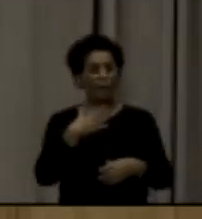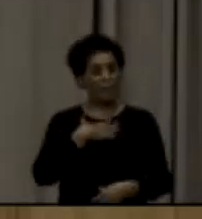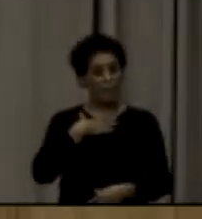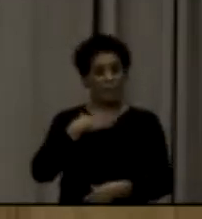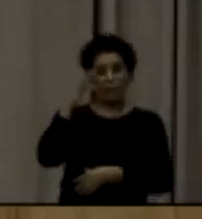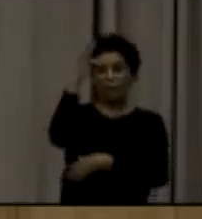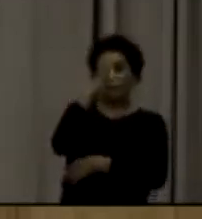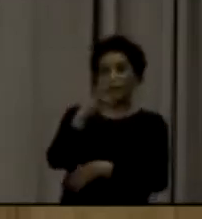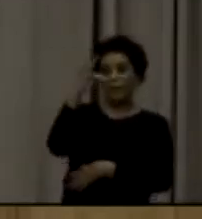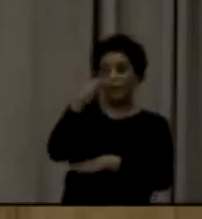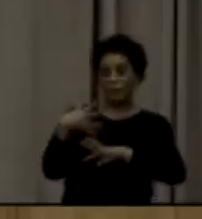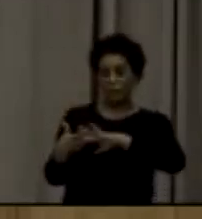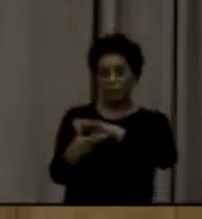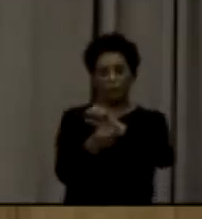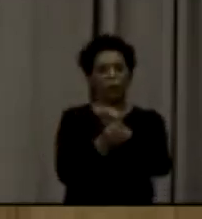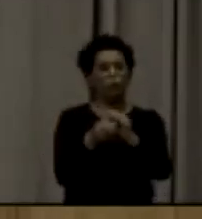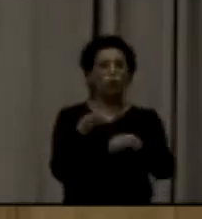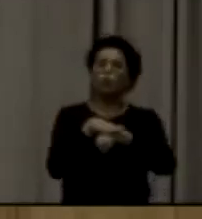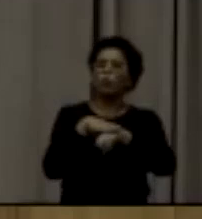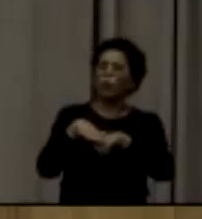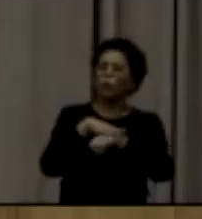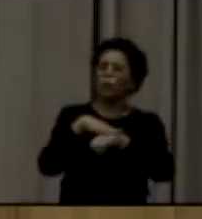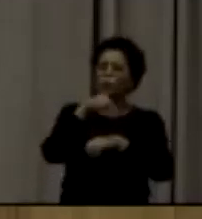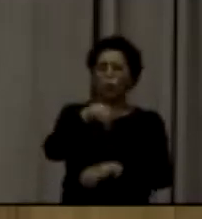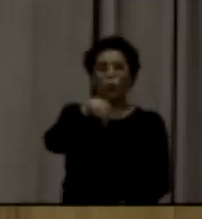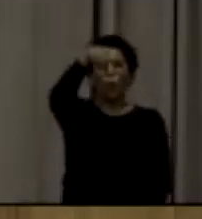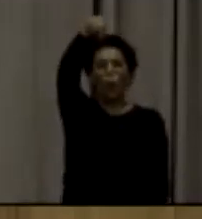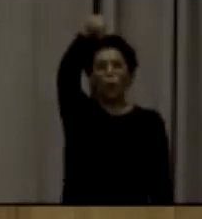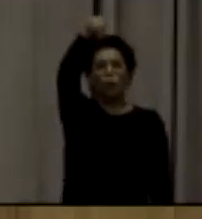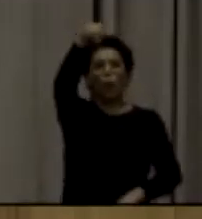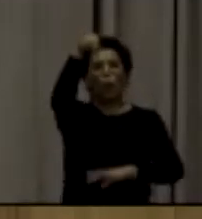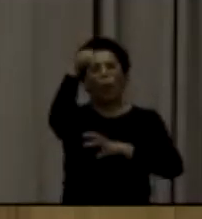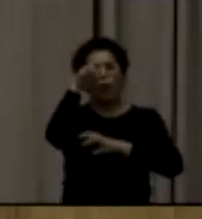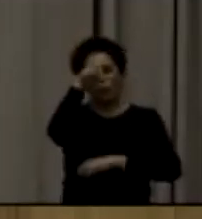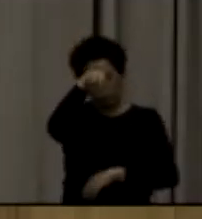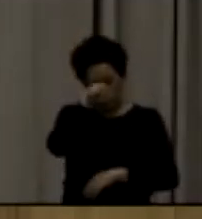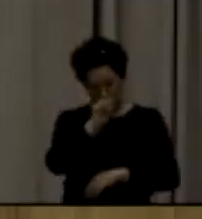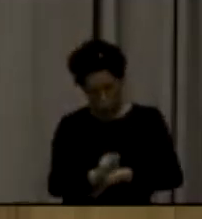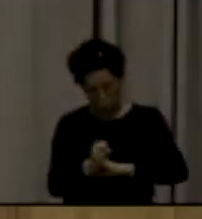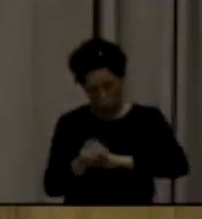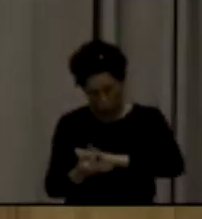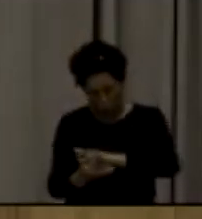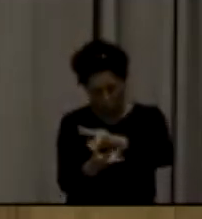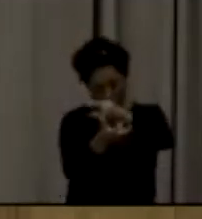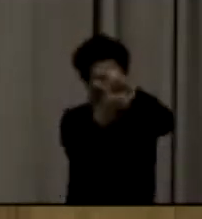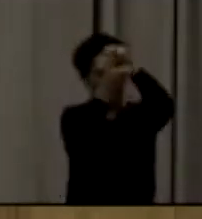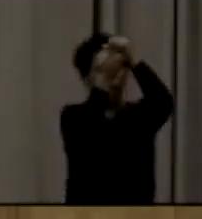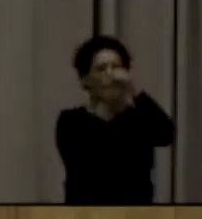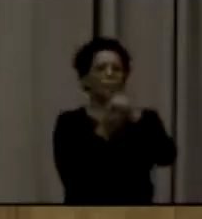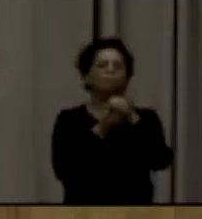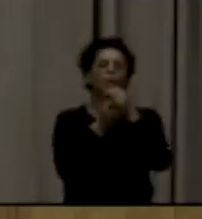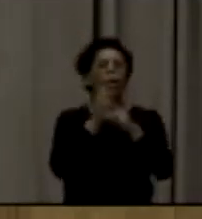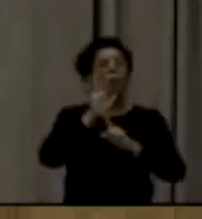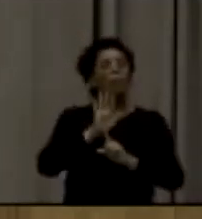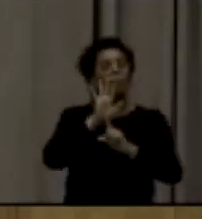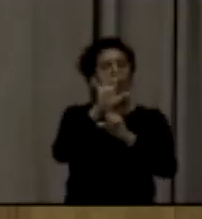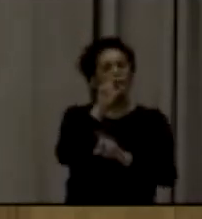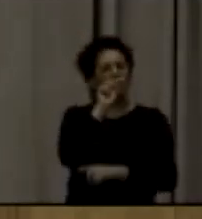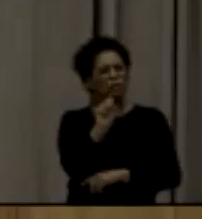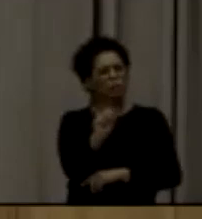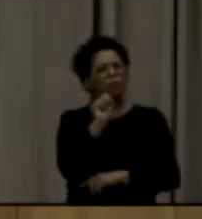Mundial, falamos muito de norte global contra sul global. Ora, essa metáfora, como toda metáfora, revela algumas coisas,